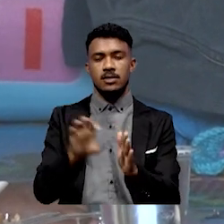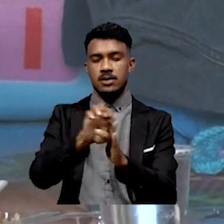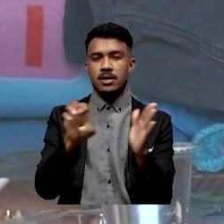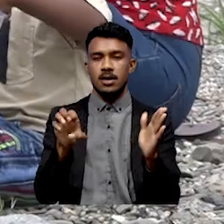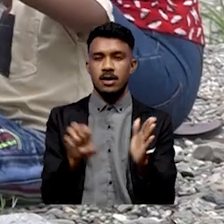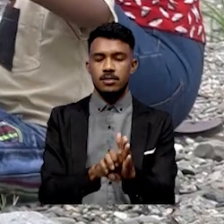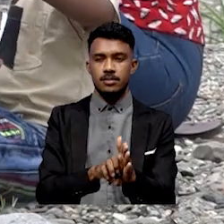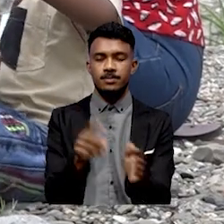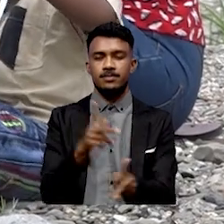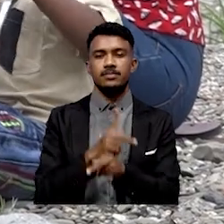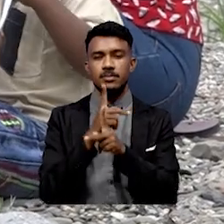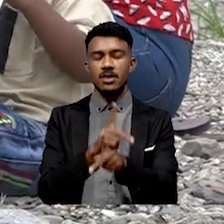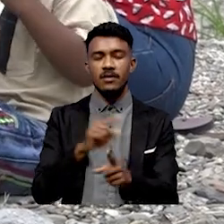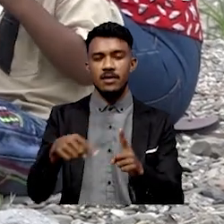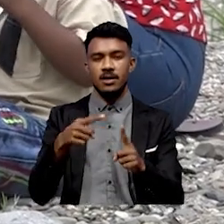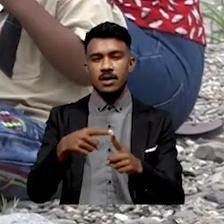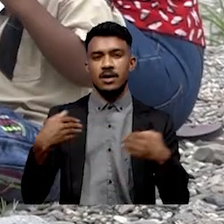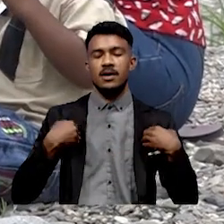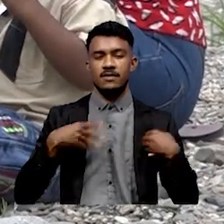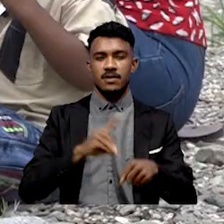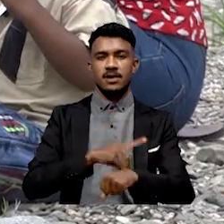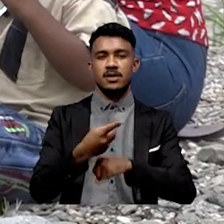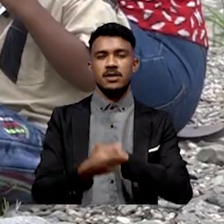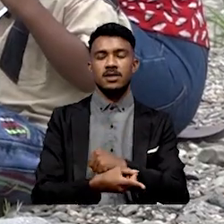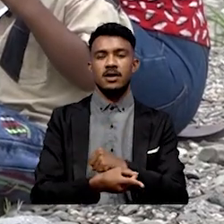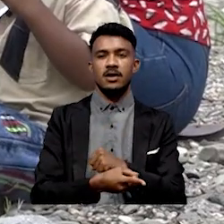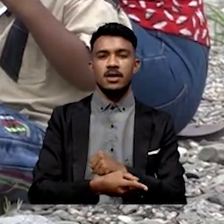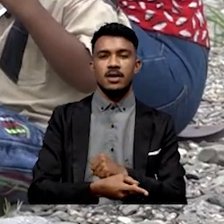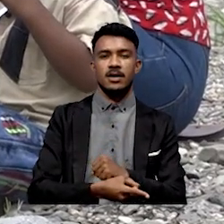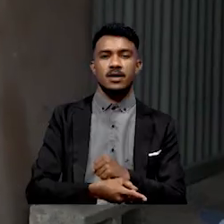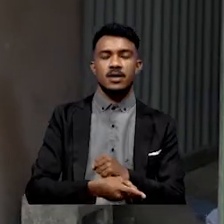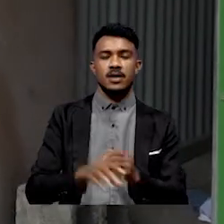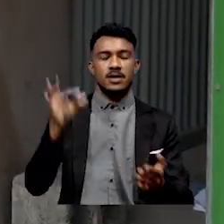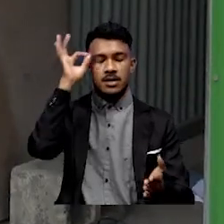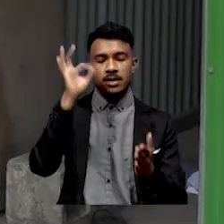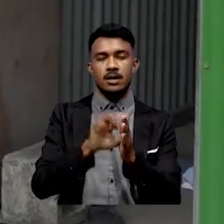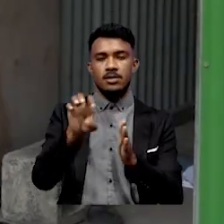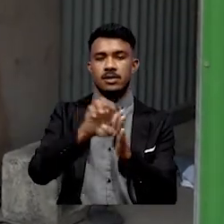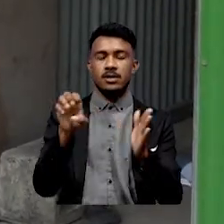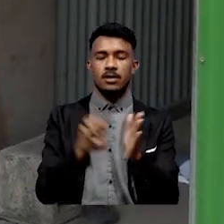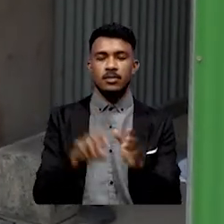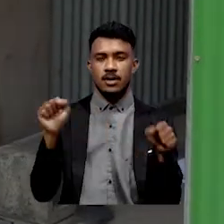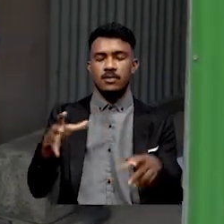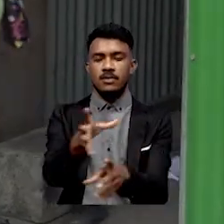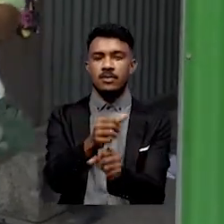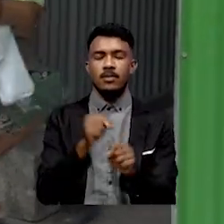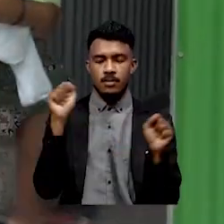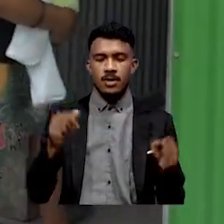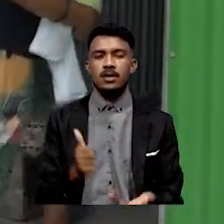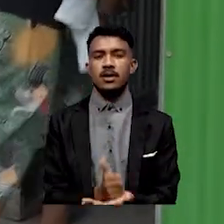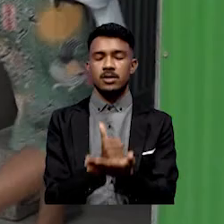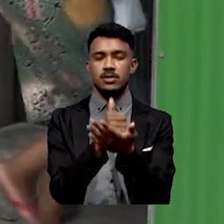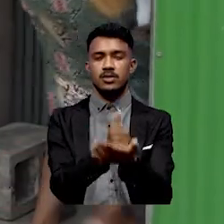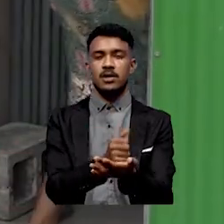ne acontece, Sekretaria Estado ne foti ona medidas emergência nebe possível atu bele tulun vítima